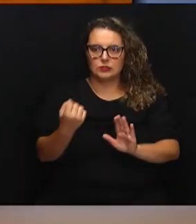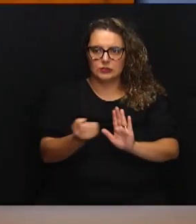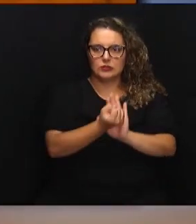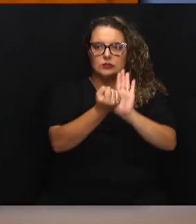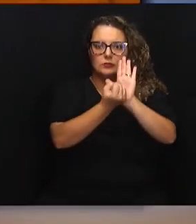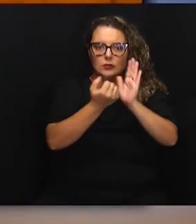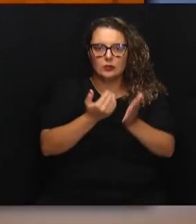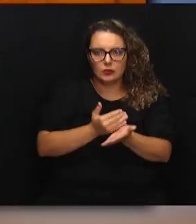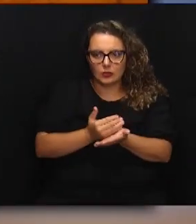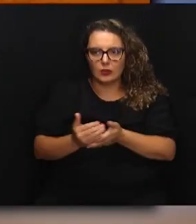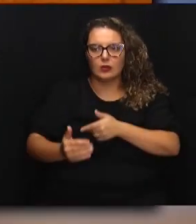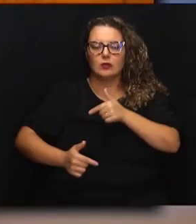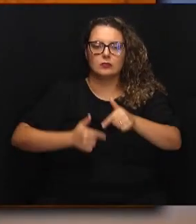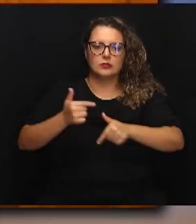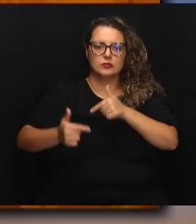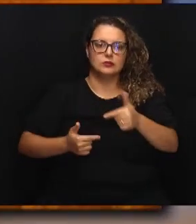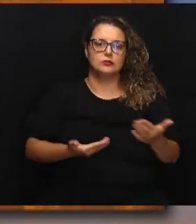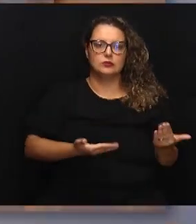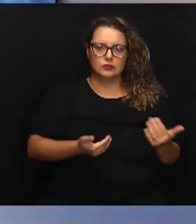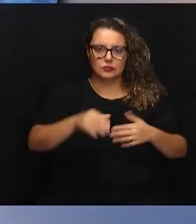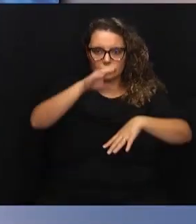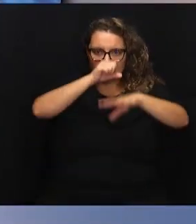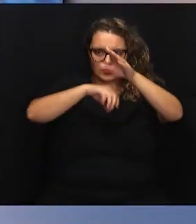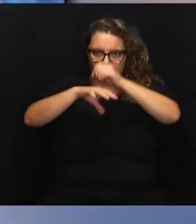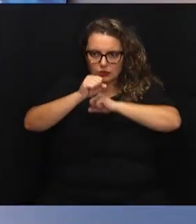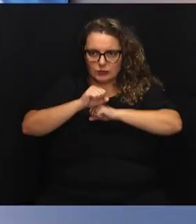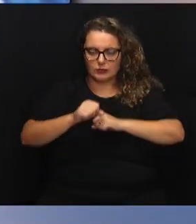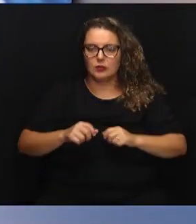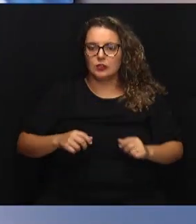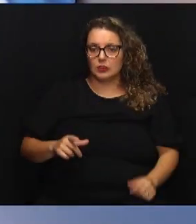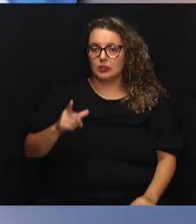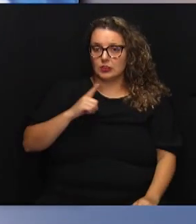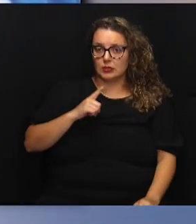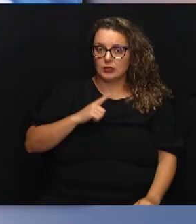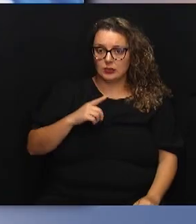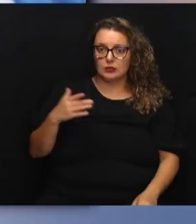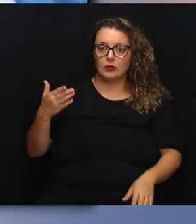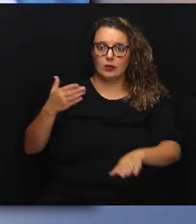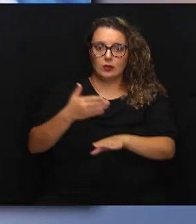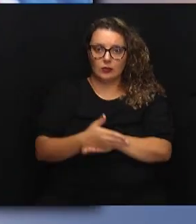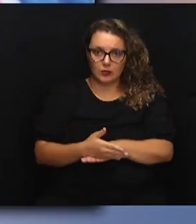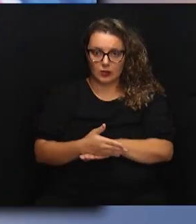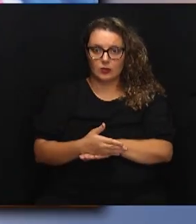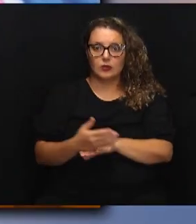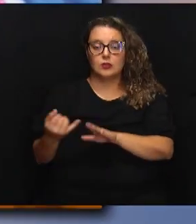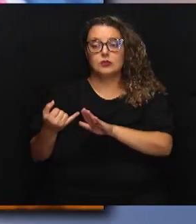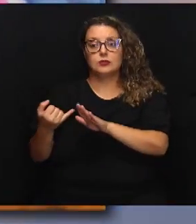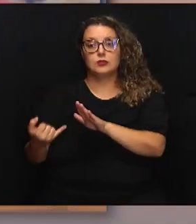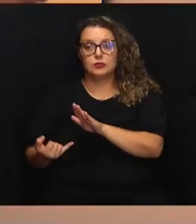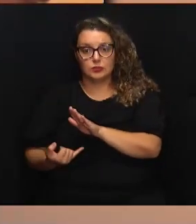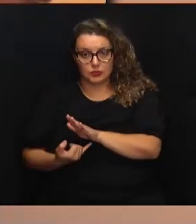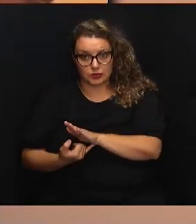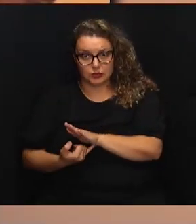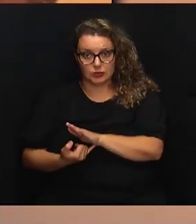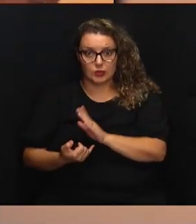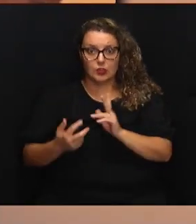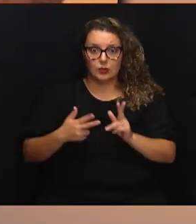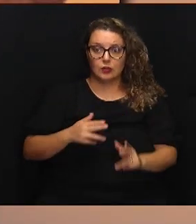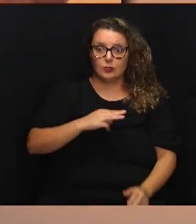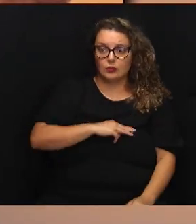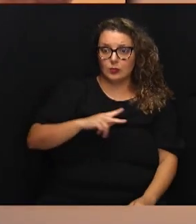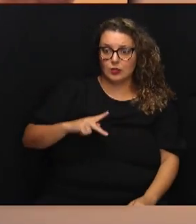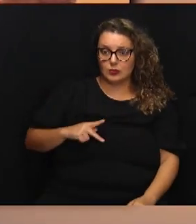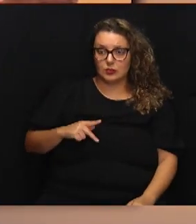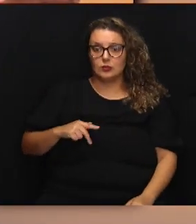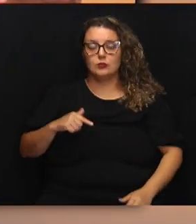das atividades dos jovens aprendizes e contou com a participação de instituições como o Ministério Público